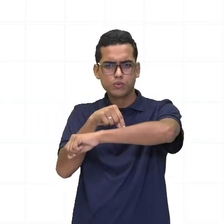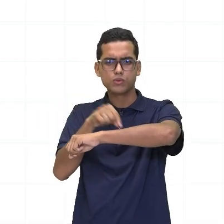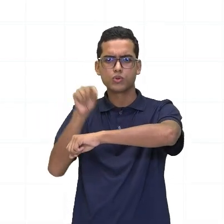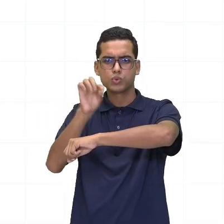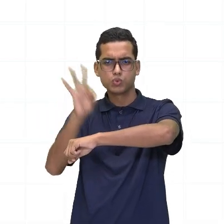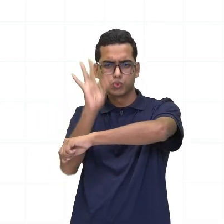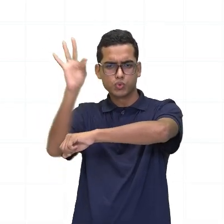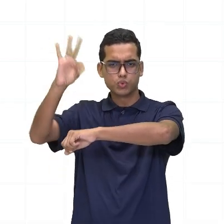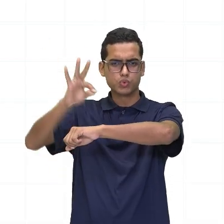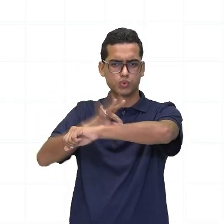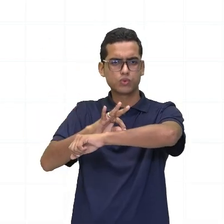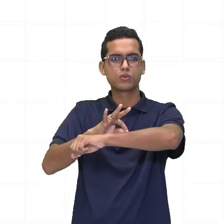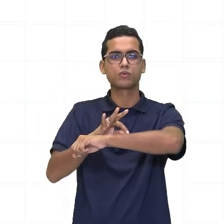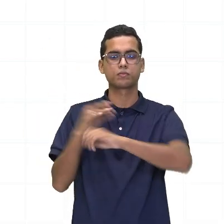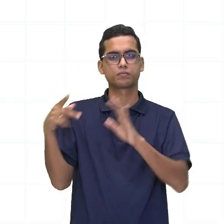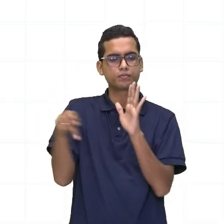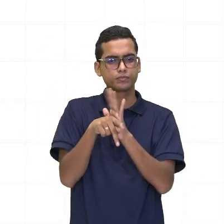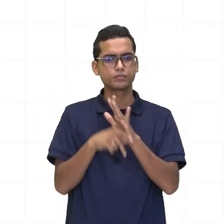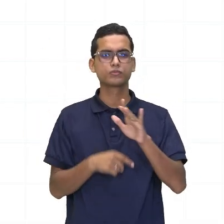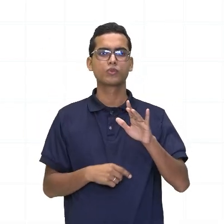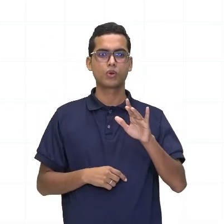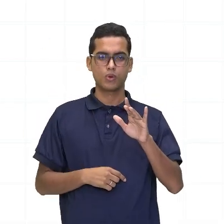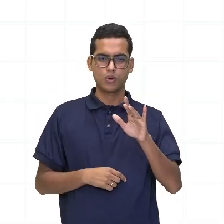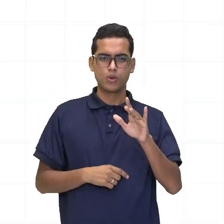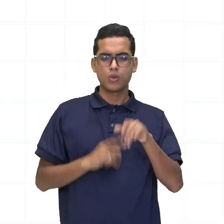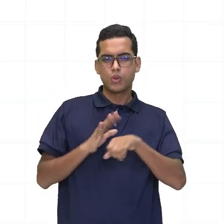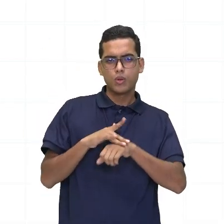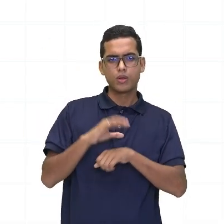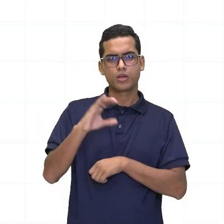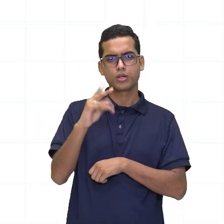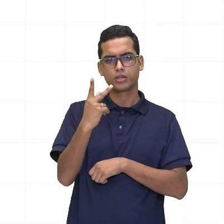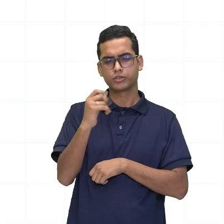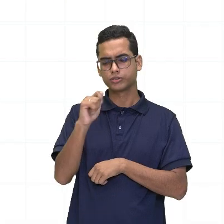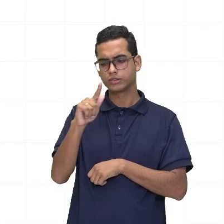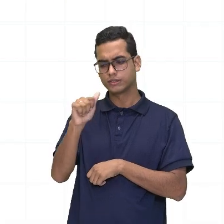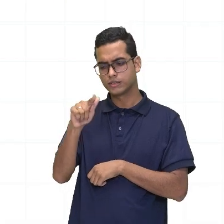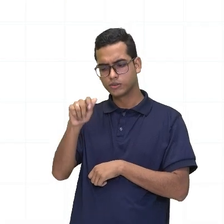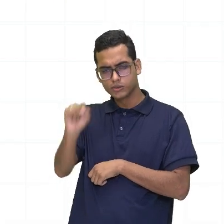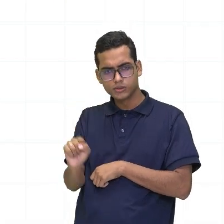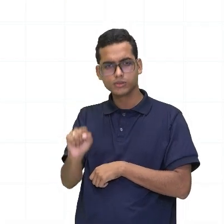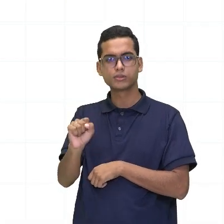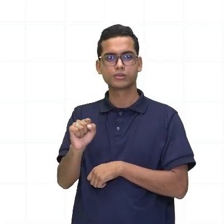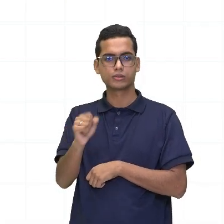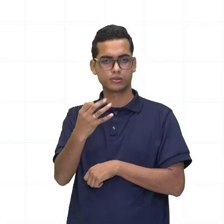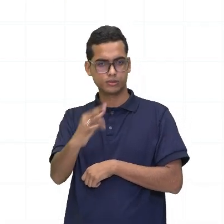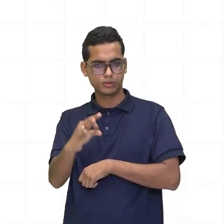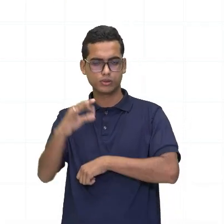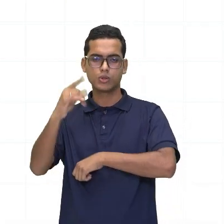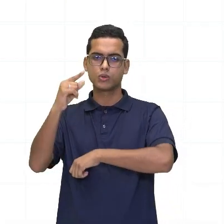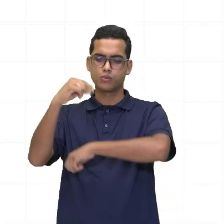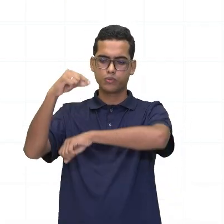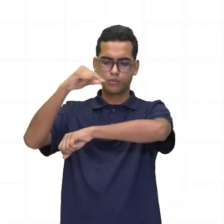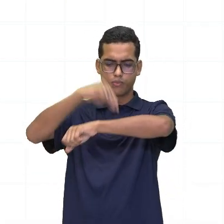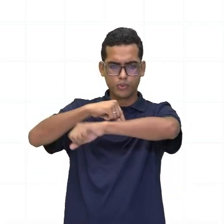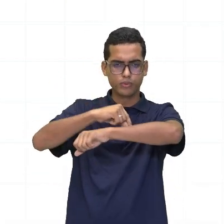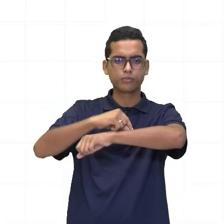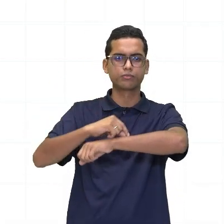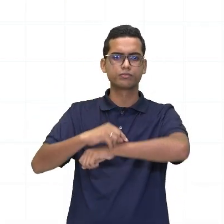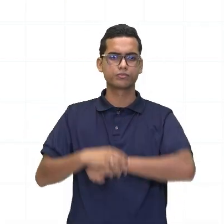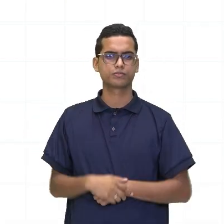um protozoário. E esse tripanossoma vai causar a doença de Chagas, certo? Também temos aí a